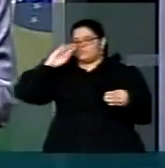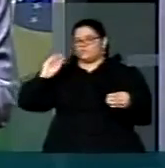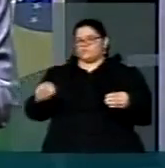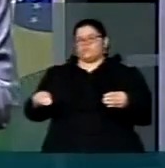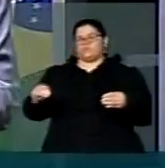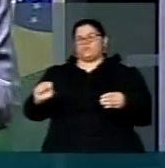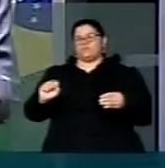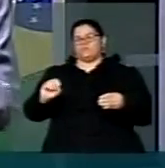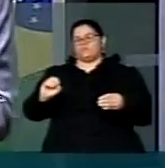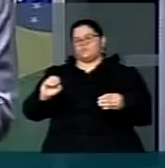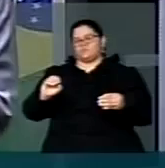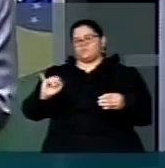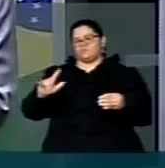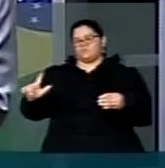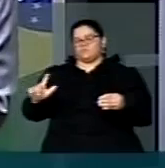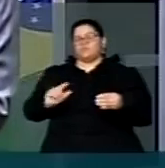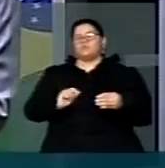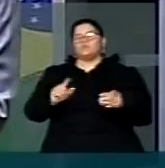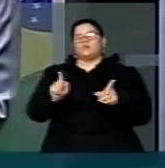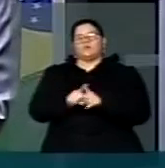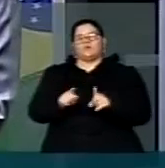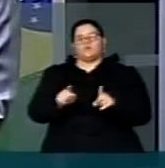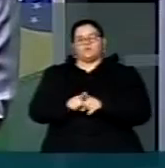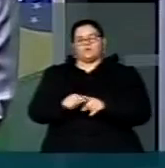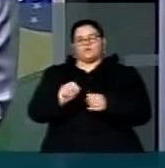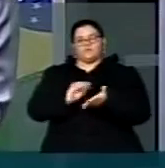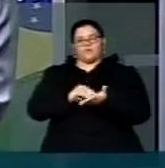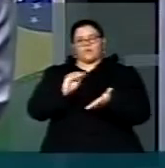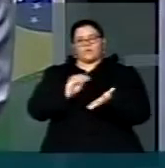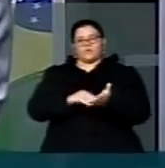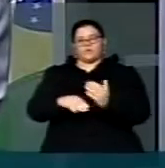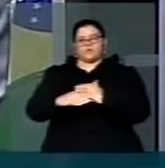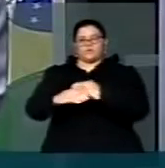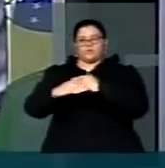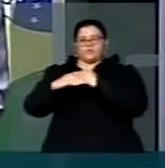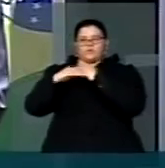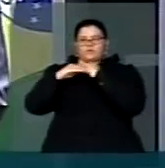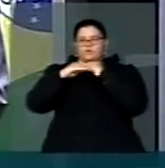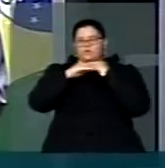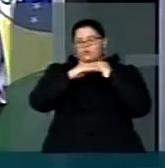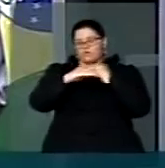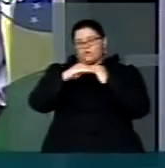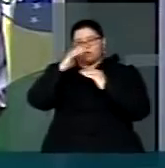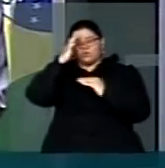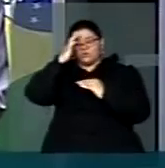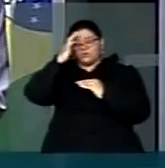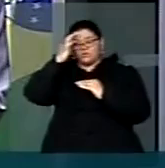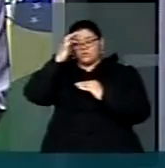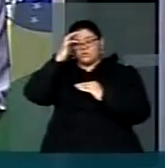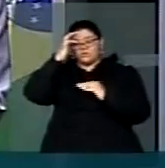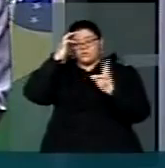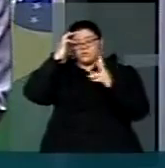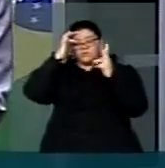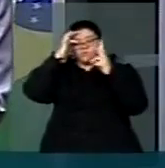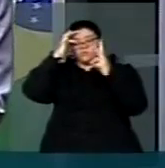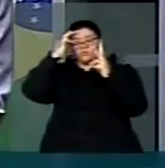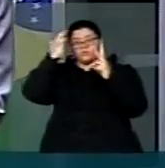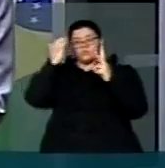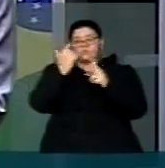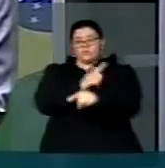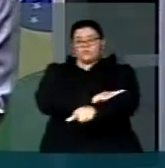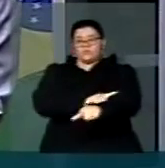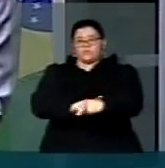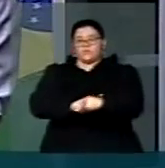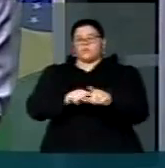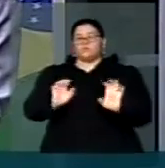na educação familiar ou escolar, principalmente no que diz respeito à chamada educação em valores ou comportamento ético. E,